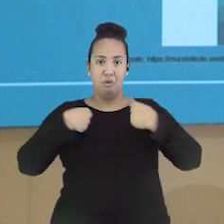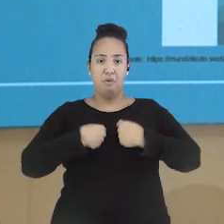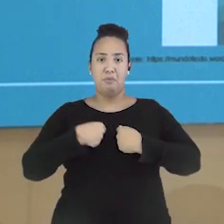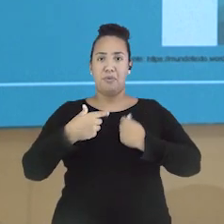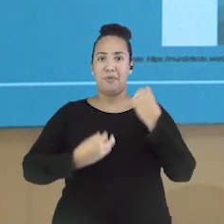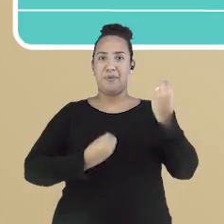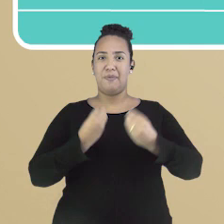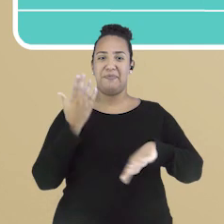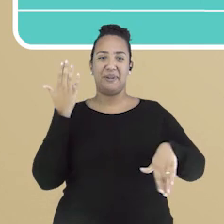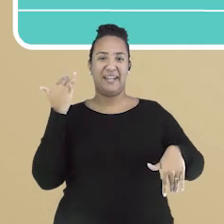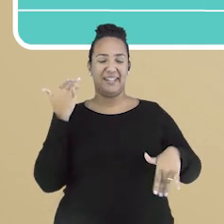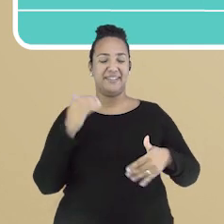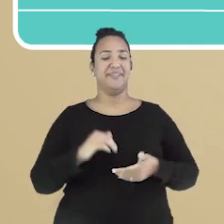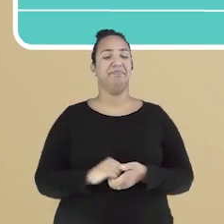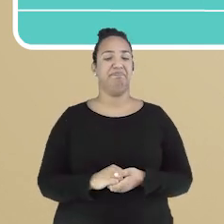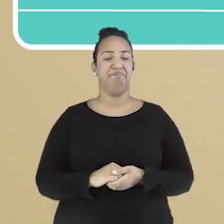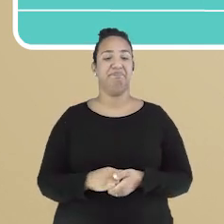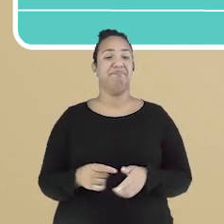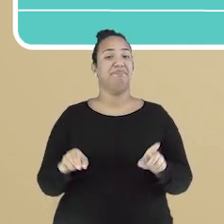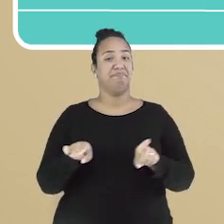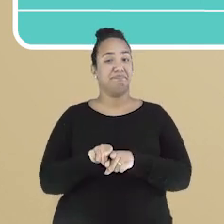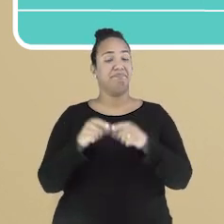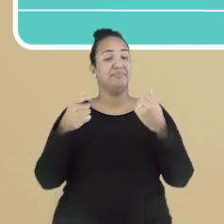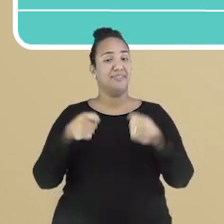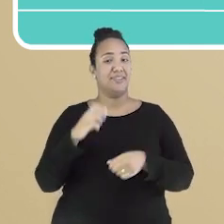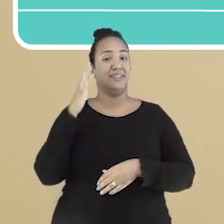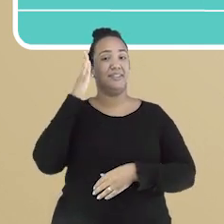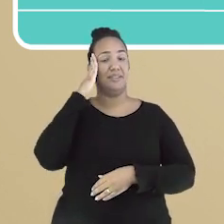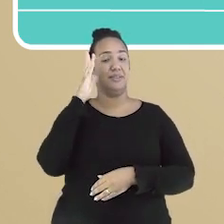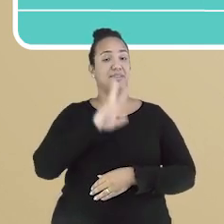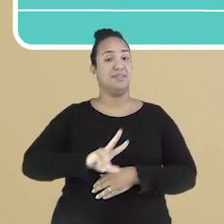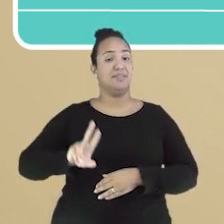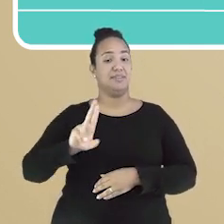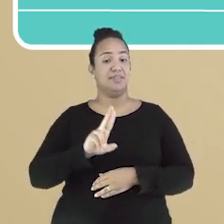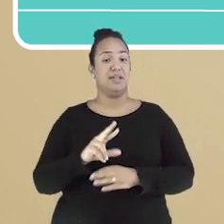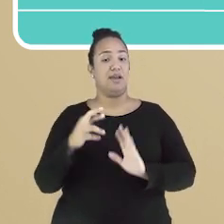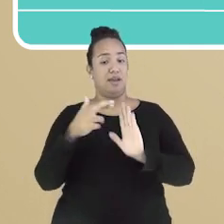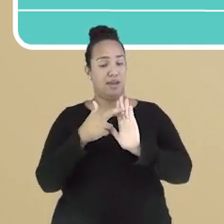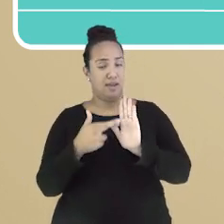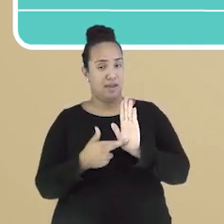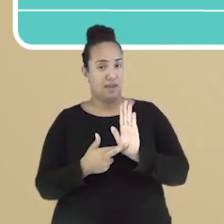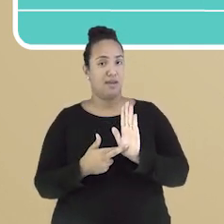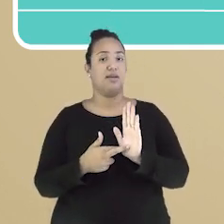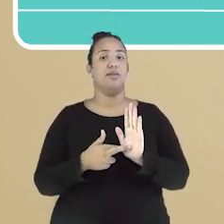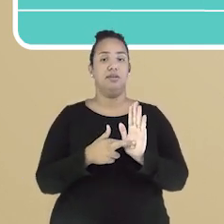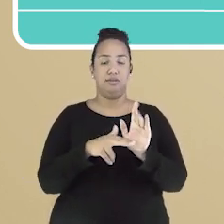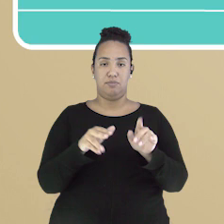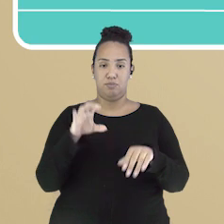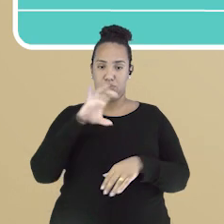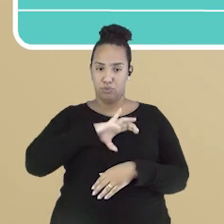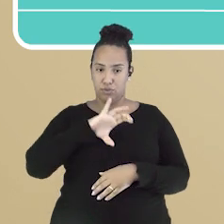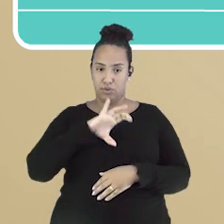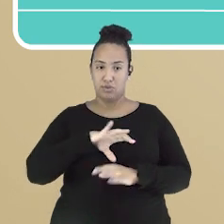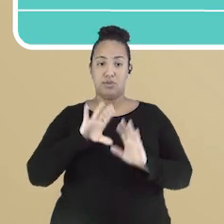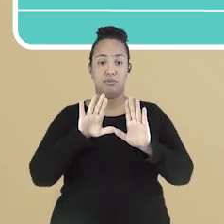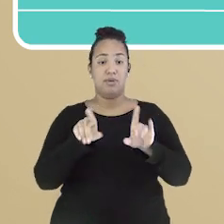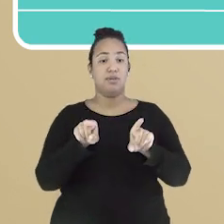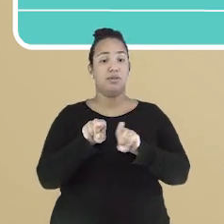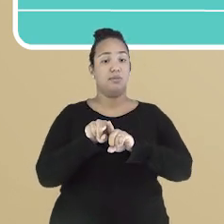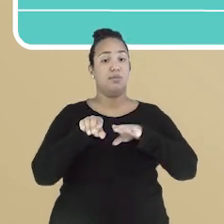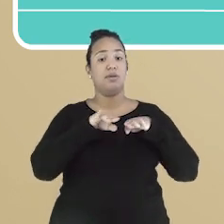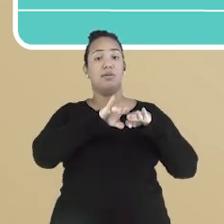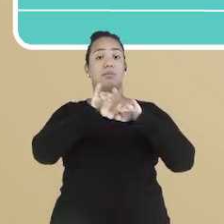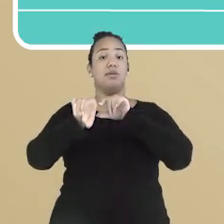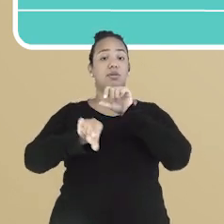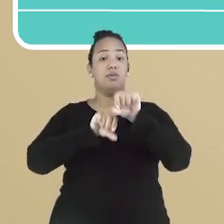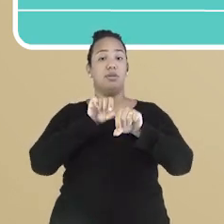em uma praia. Além de saber utilizar as normas culta e padrão, outros aspectos da boa comunicação são a argumentação